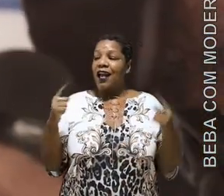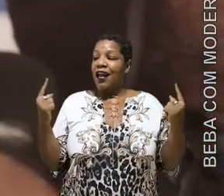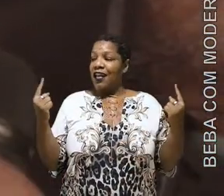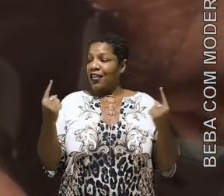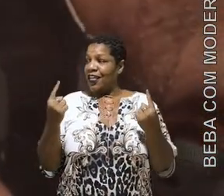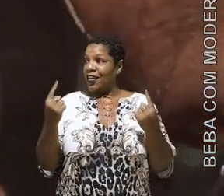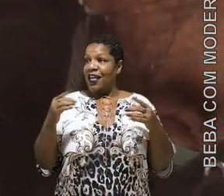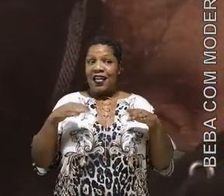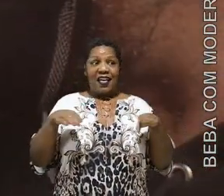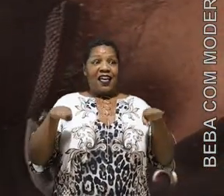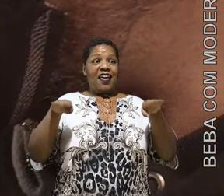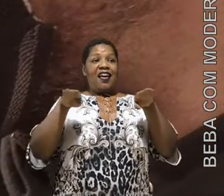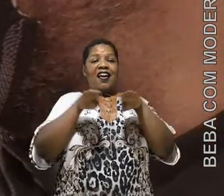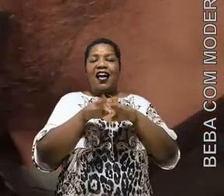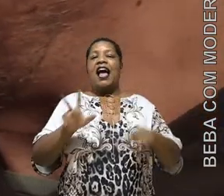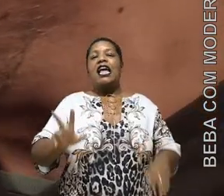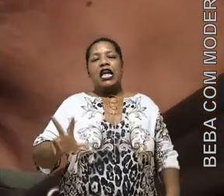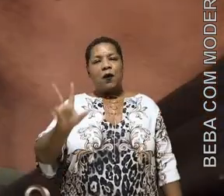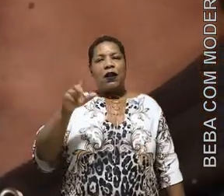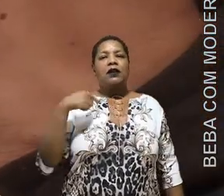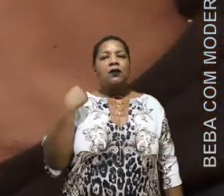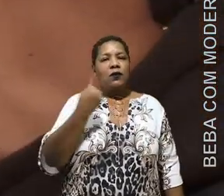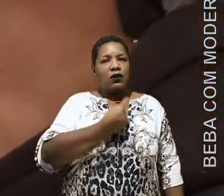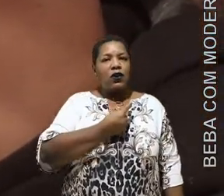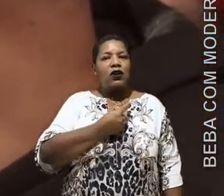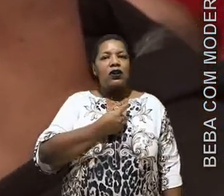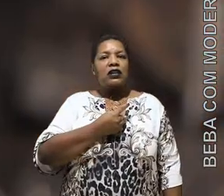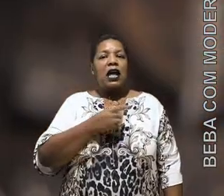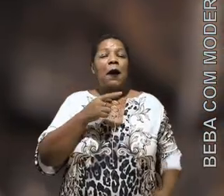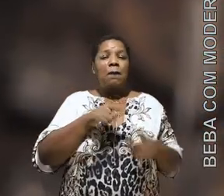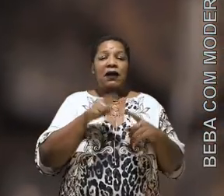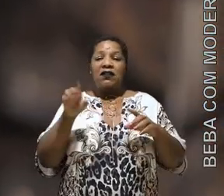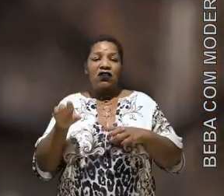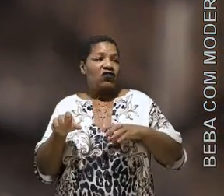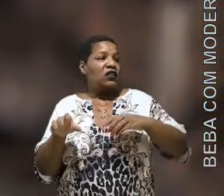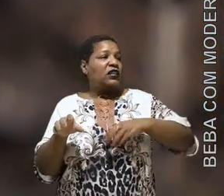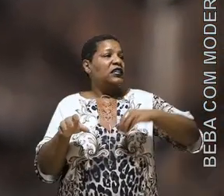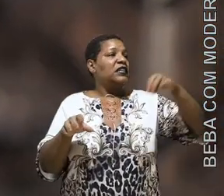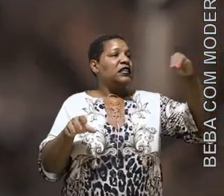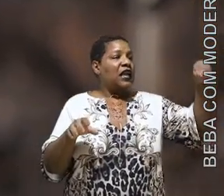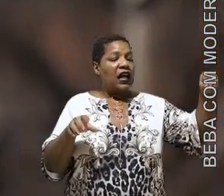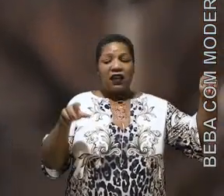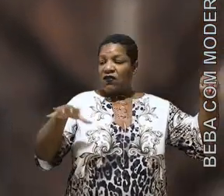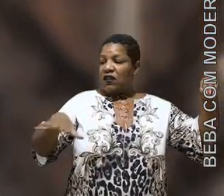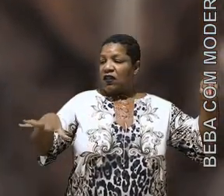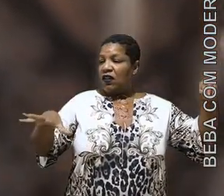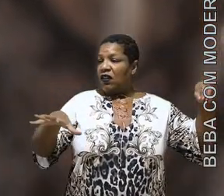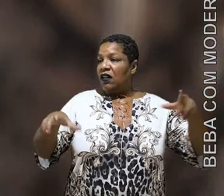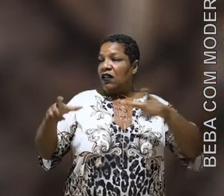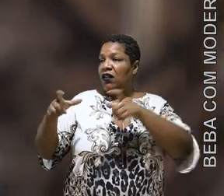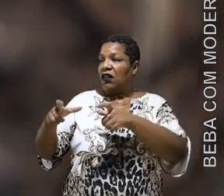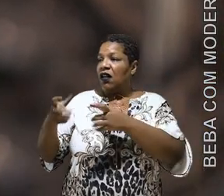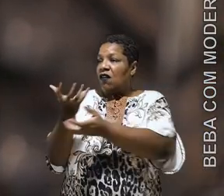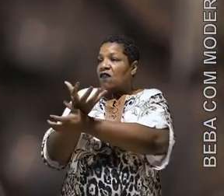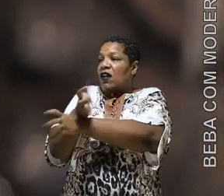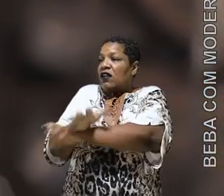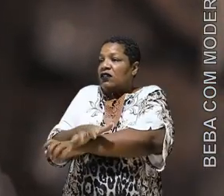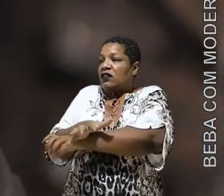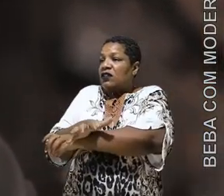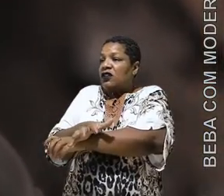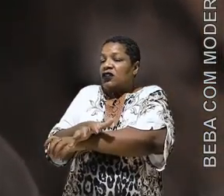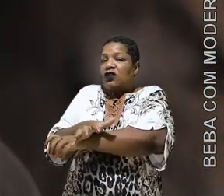perdeu muito tempo e eu falo e digo a disputa tá na quebrada se a gente ganha na quebrada se a gente equilibra quebrada para nós